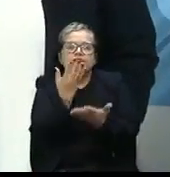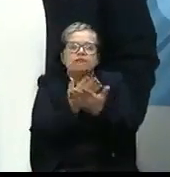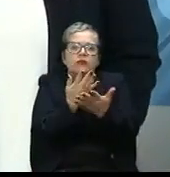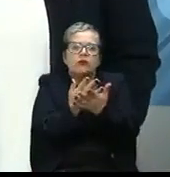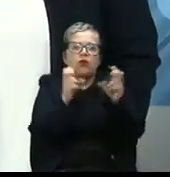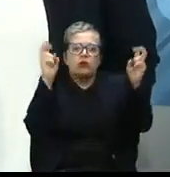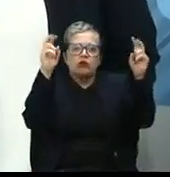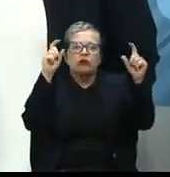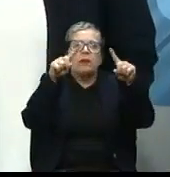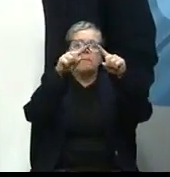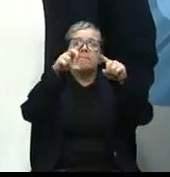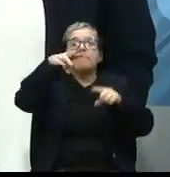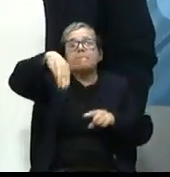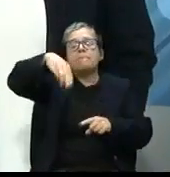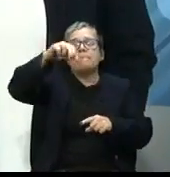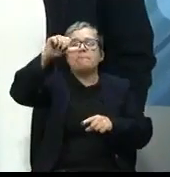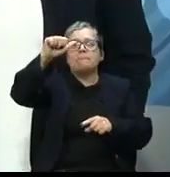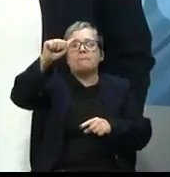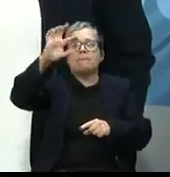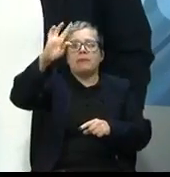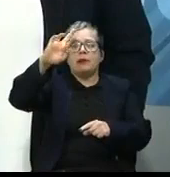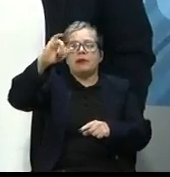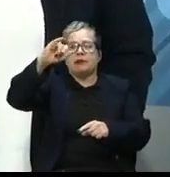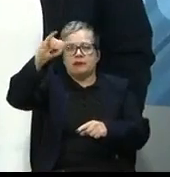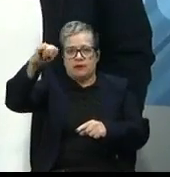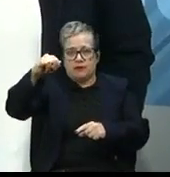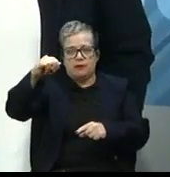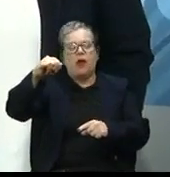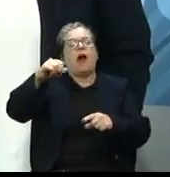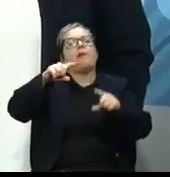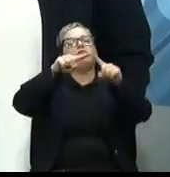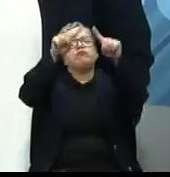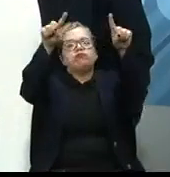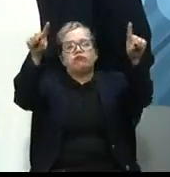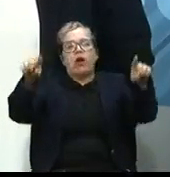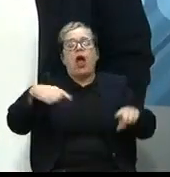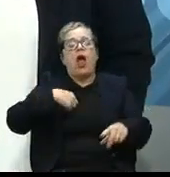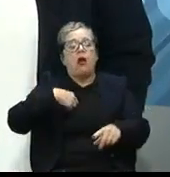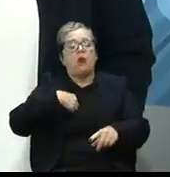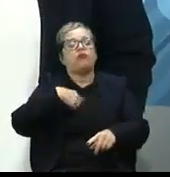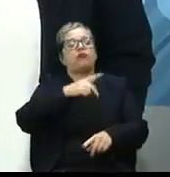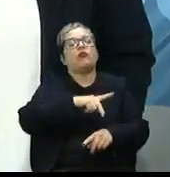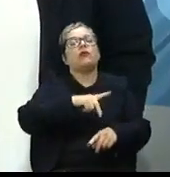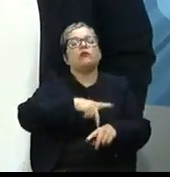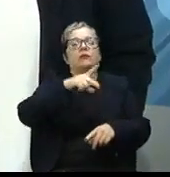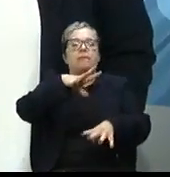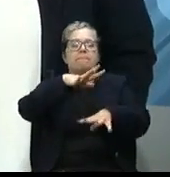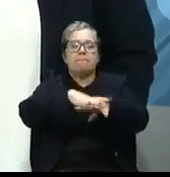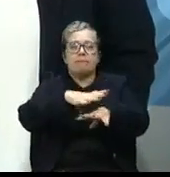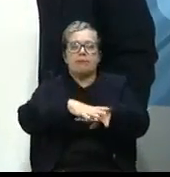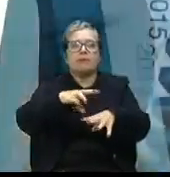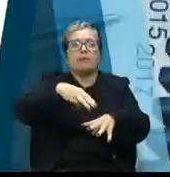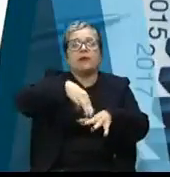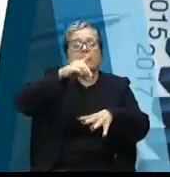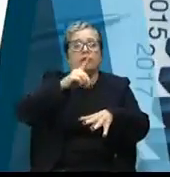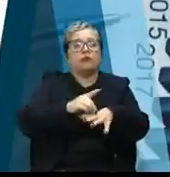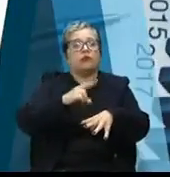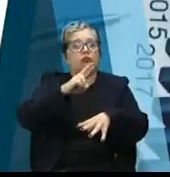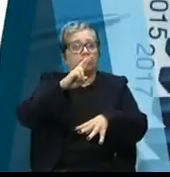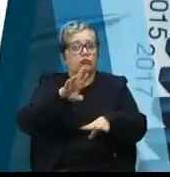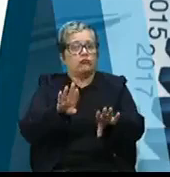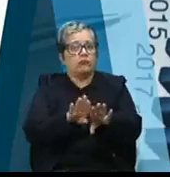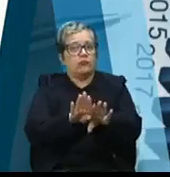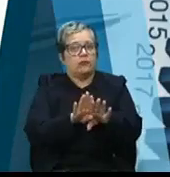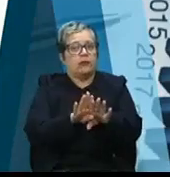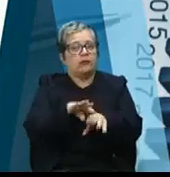é matrizes. Eu sou a professora Aline Rosseto, eu sou licenciada em matemática, mestra e doutoranda